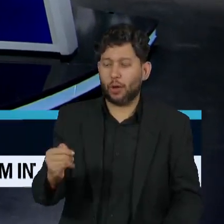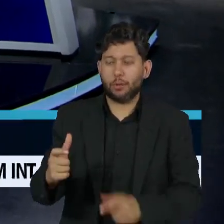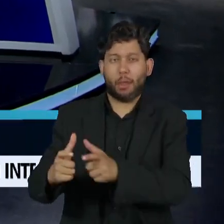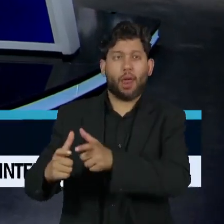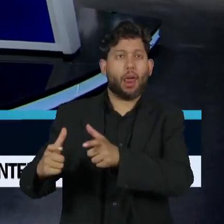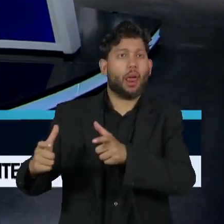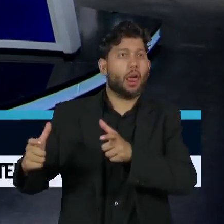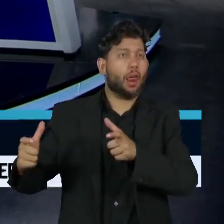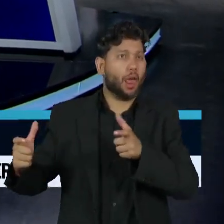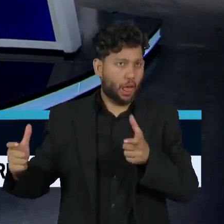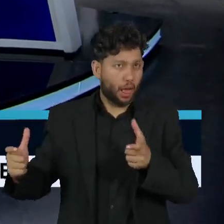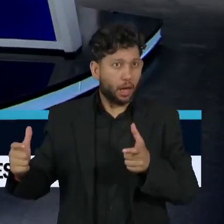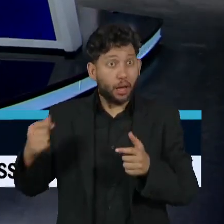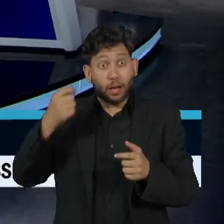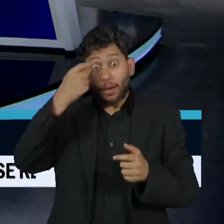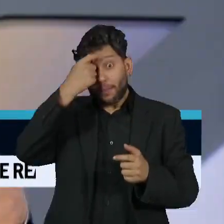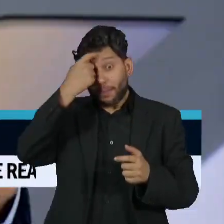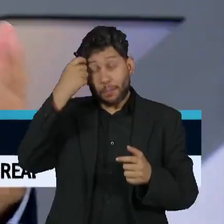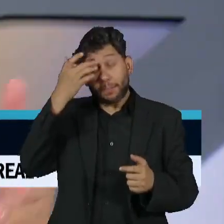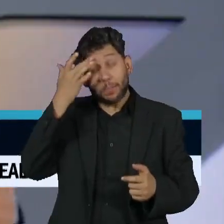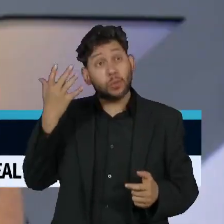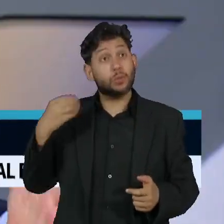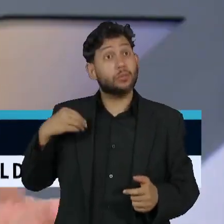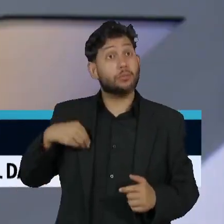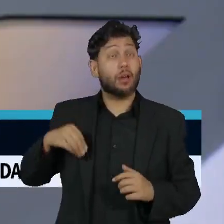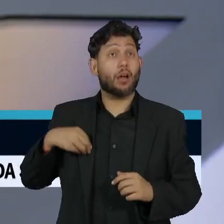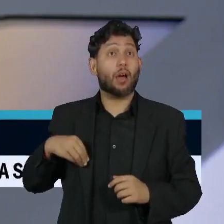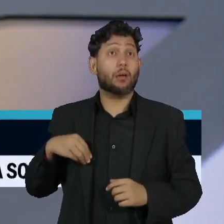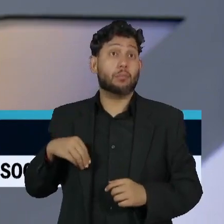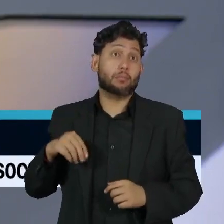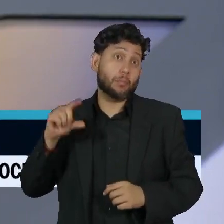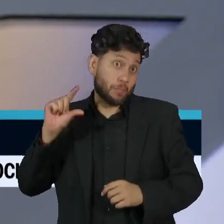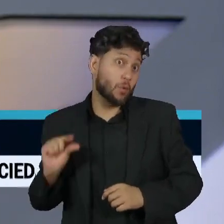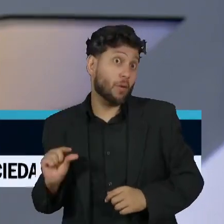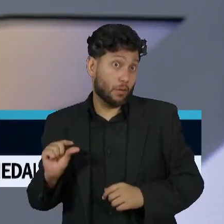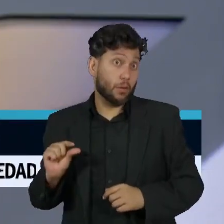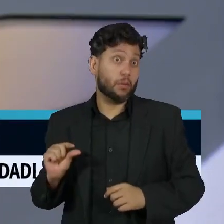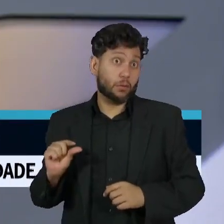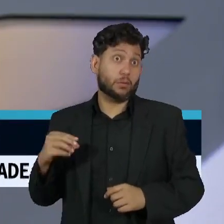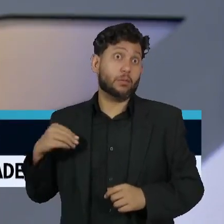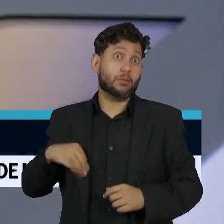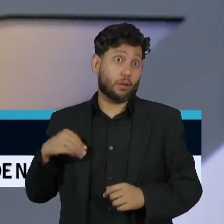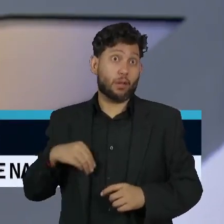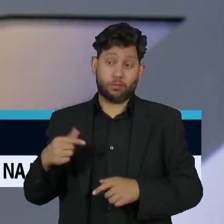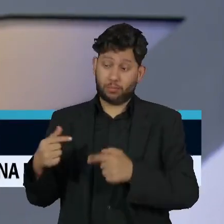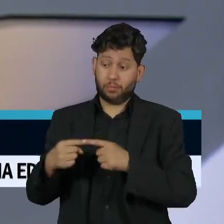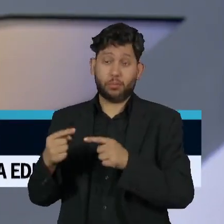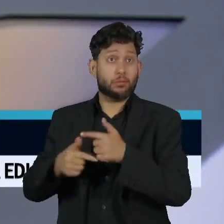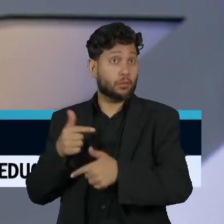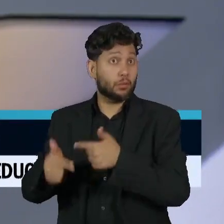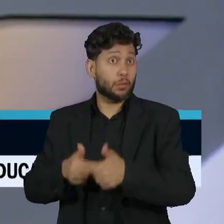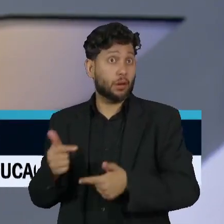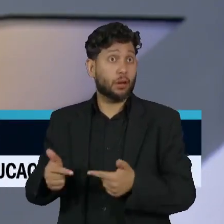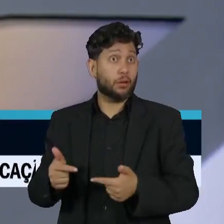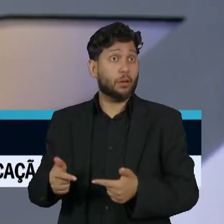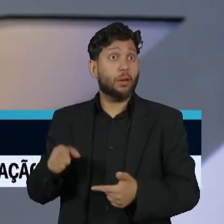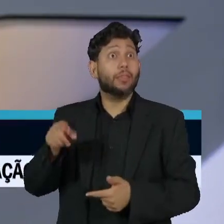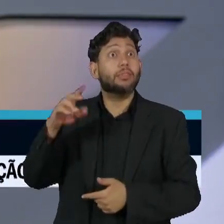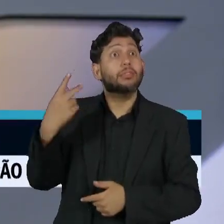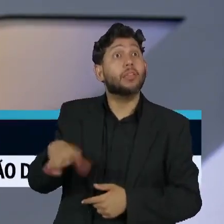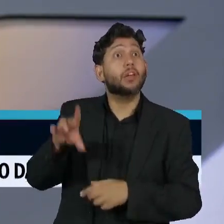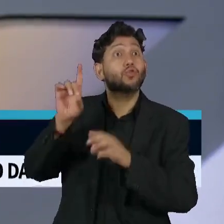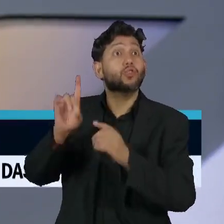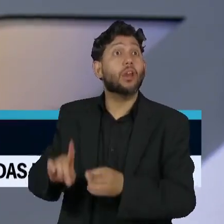especialmente para os hip suficientes vamos dizer do ponto de vista da remuneração do trabalho sejam precarizados e